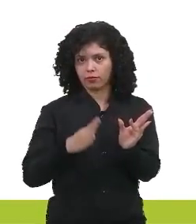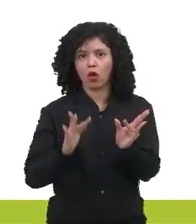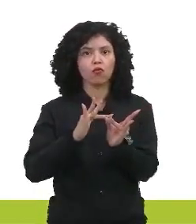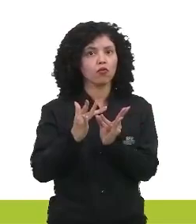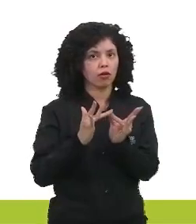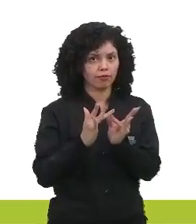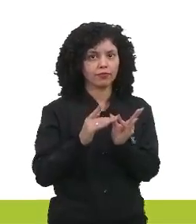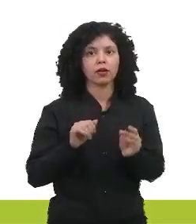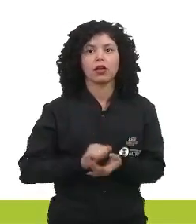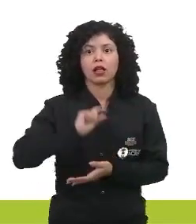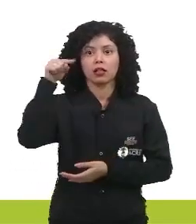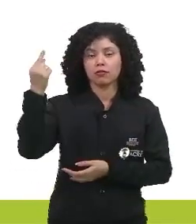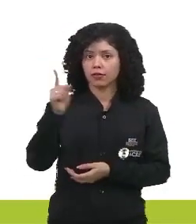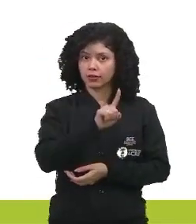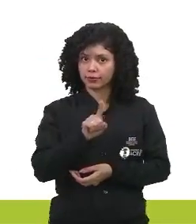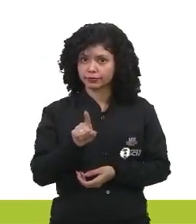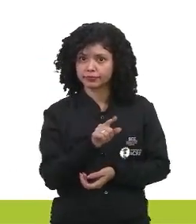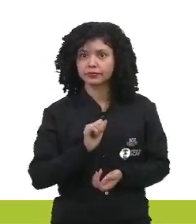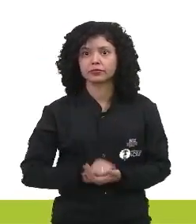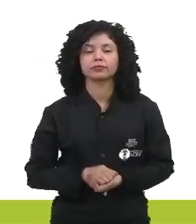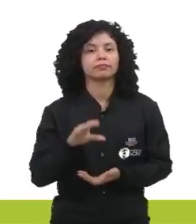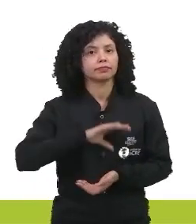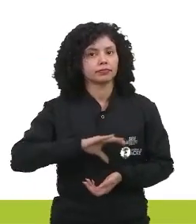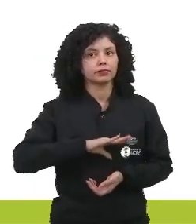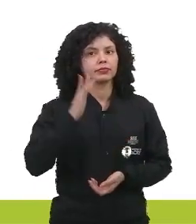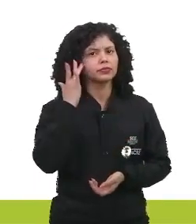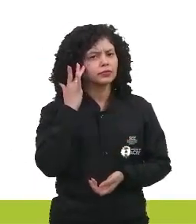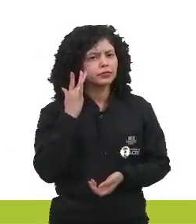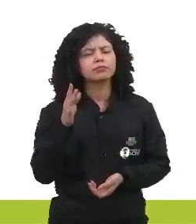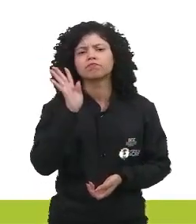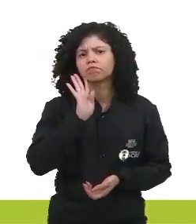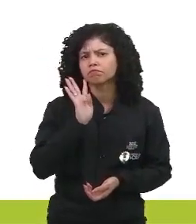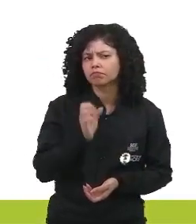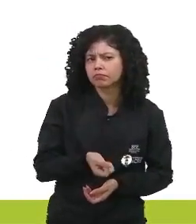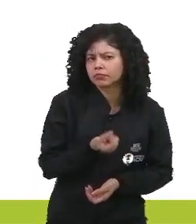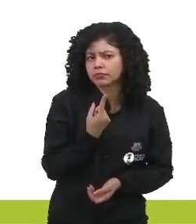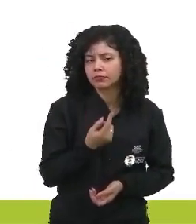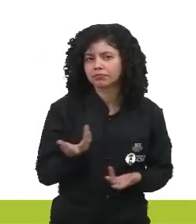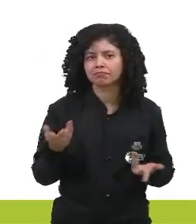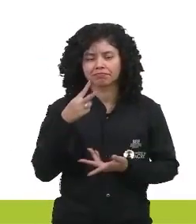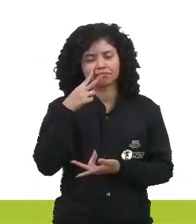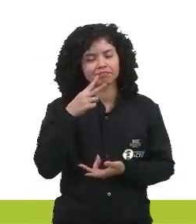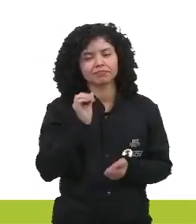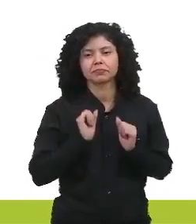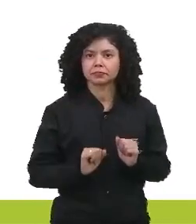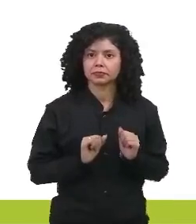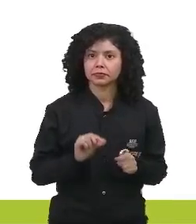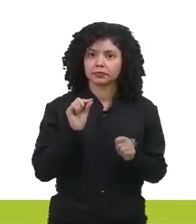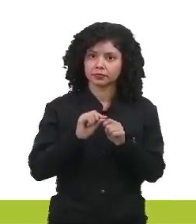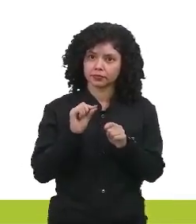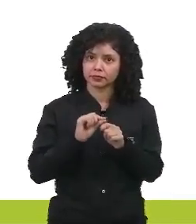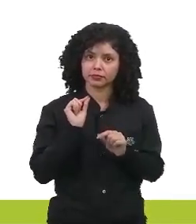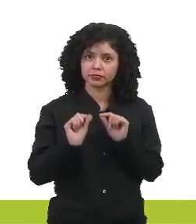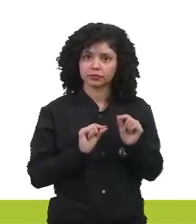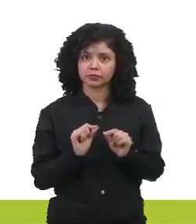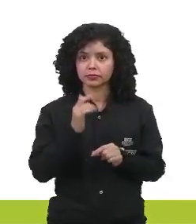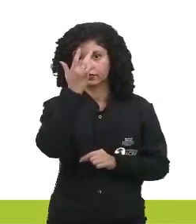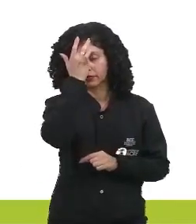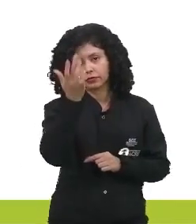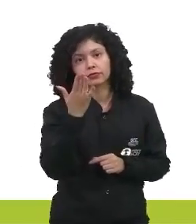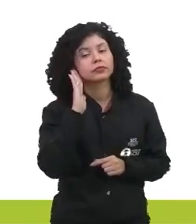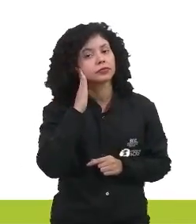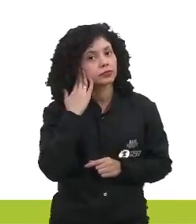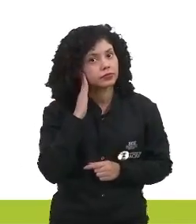quem vem de fora e fala português em outros países acha até interessante. O que inicialmente pode fazer dele mais fácil de